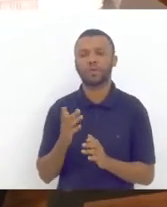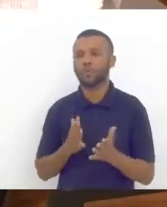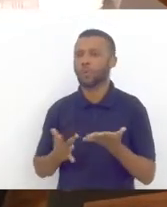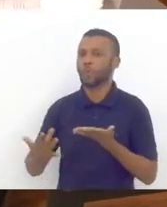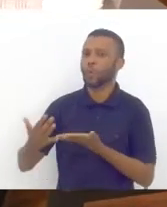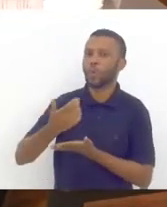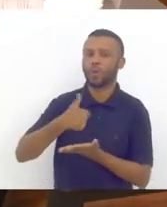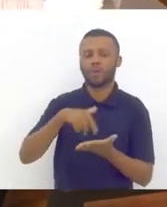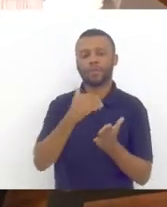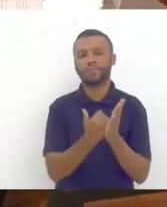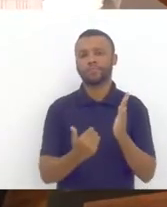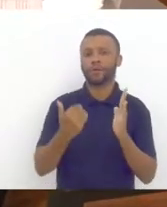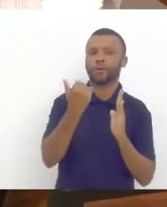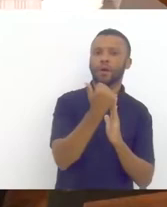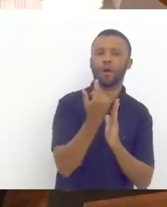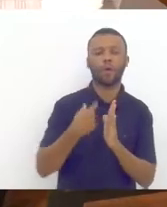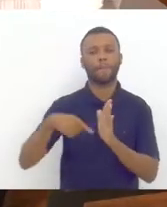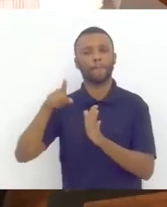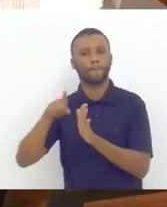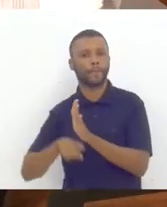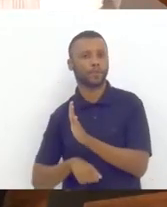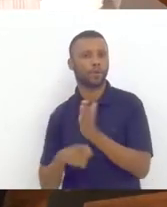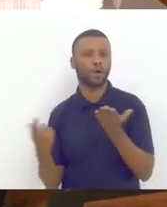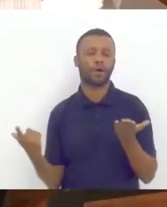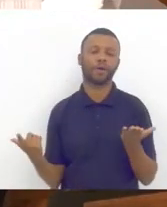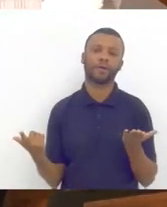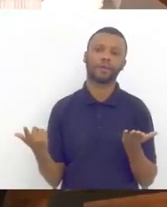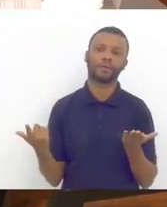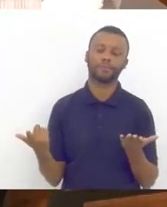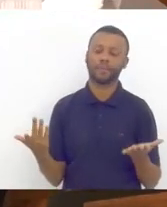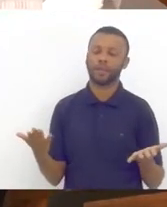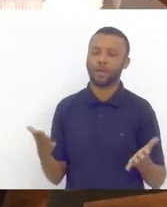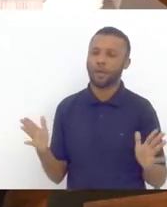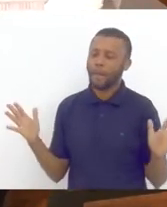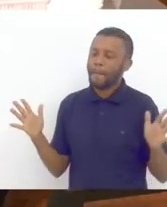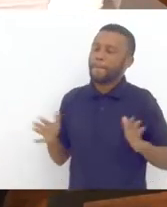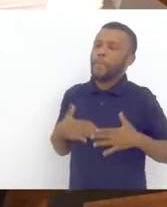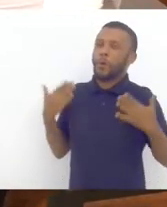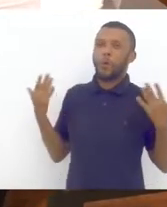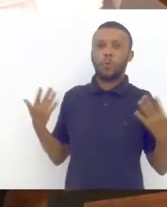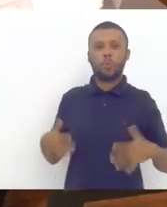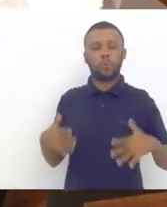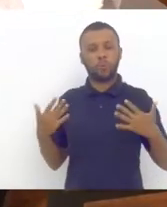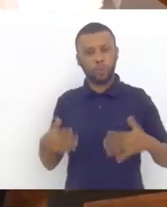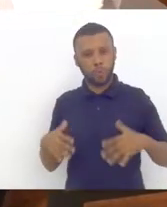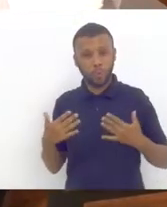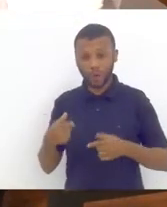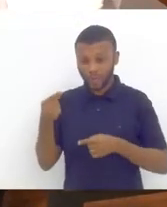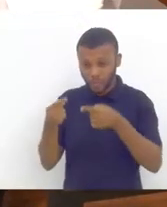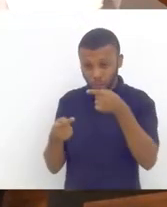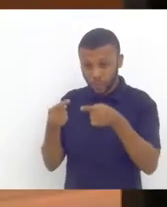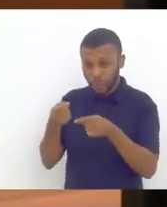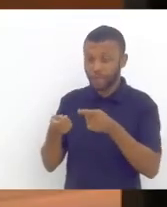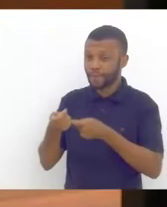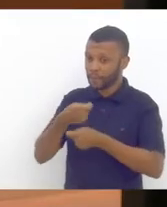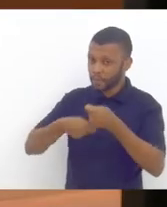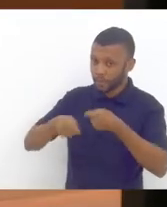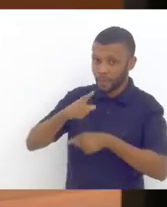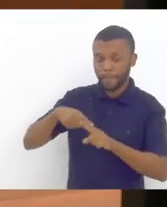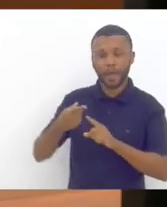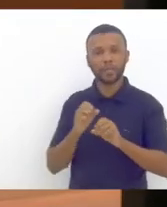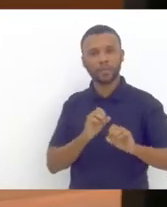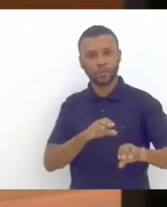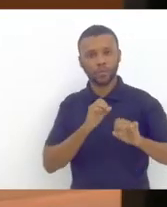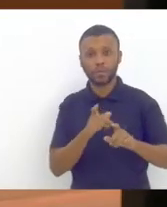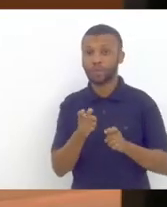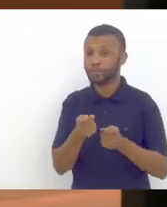com arrecadação menor. E me espanta muito, e talvez essa discussão entre o financiamento da educação e a educação na